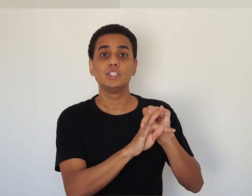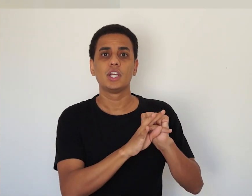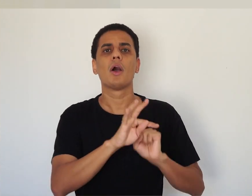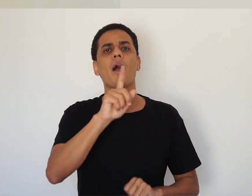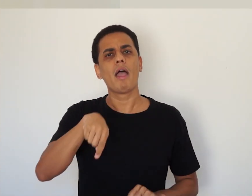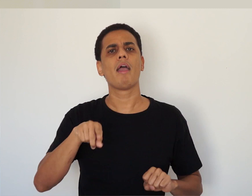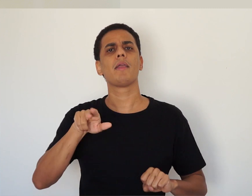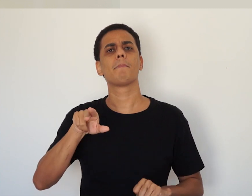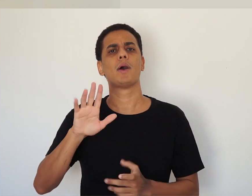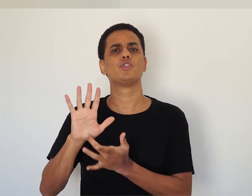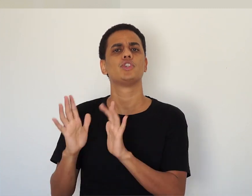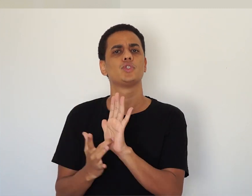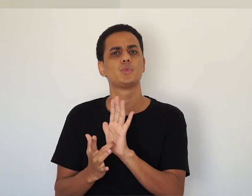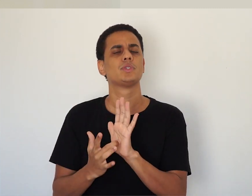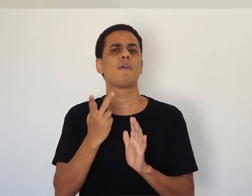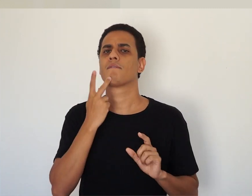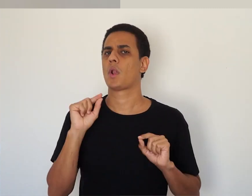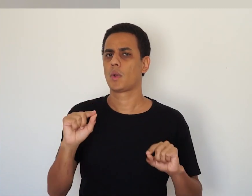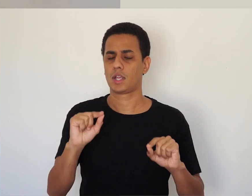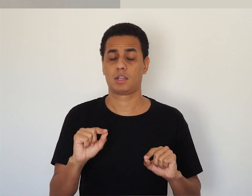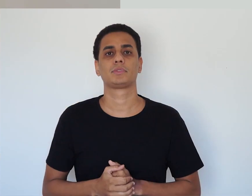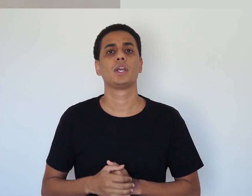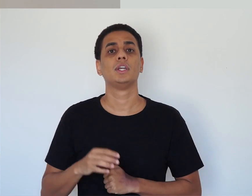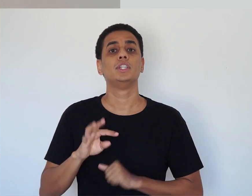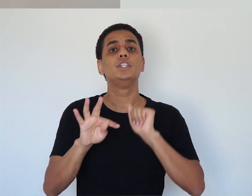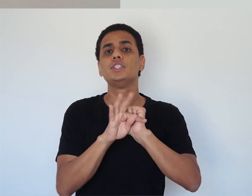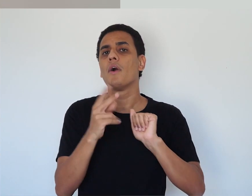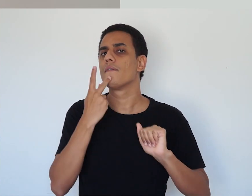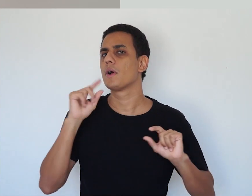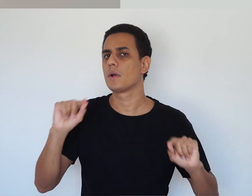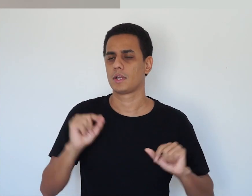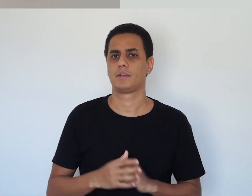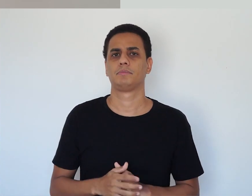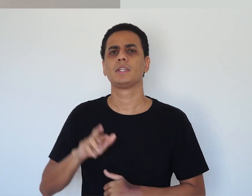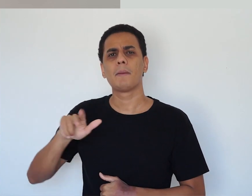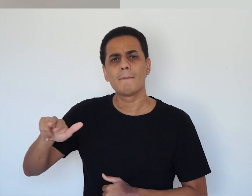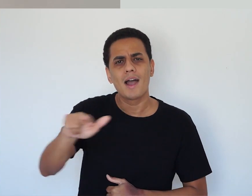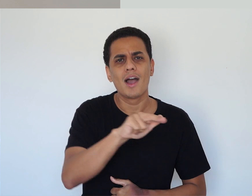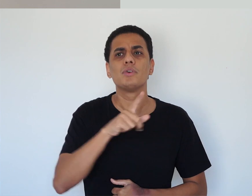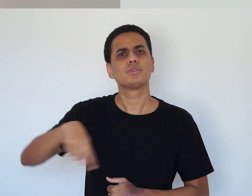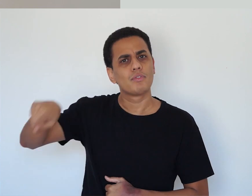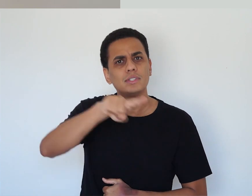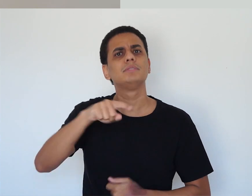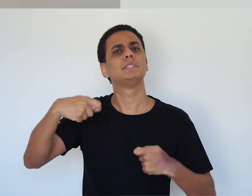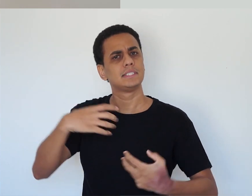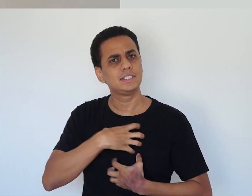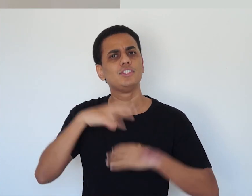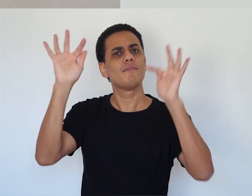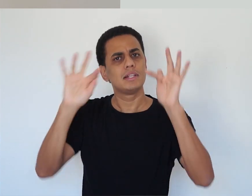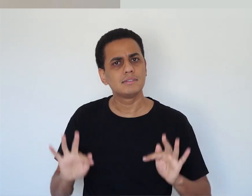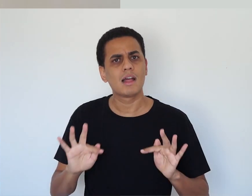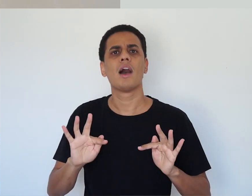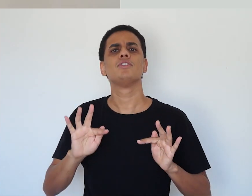de Jesus, e ele começa dizendo assim: meus irmãos, considerem motivo de grande alegria o fato de